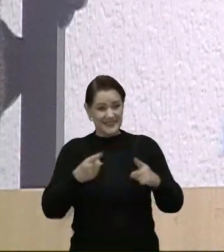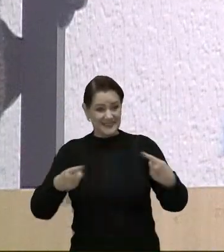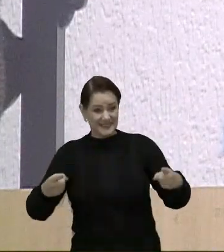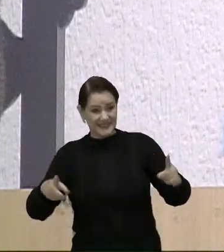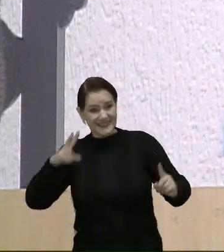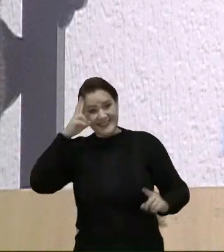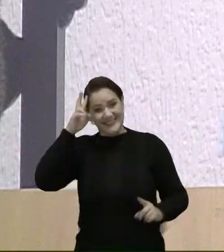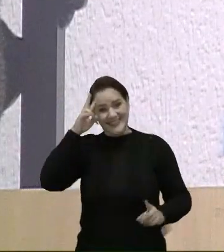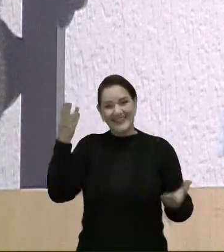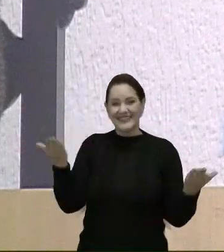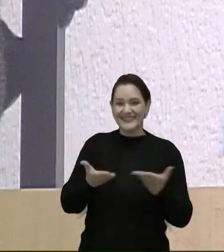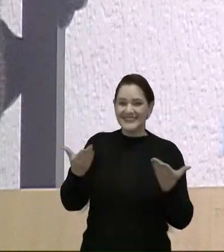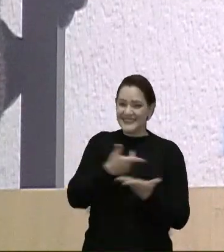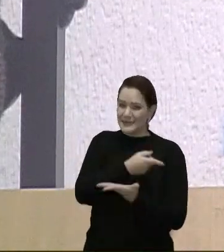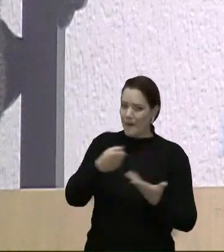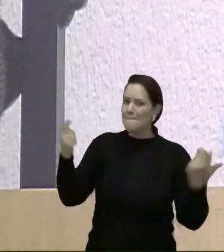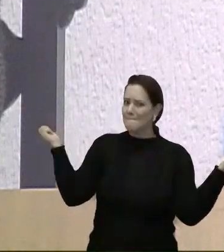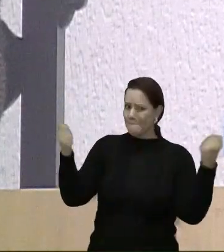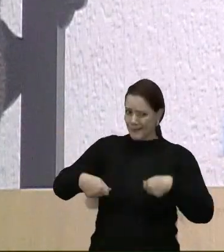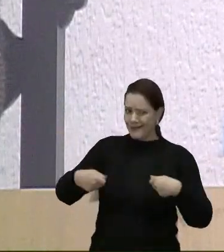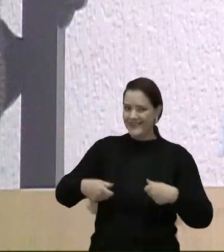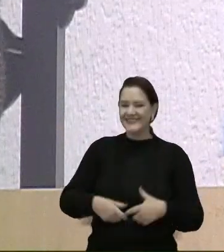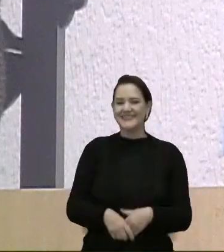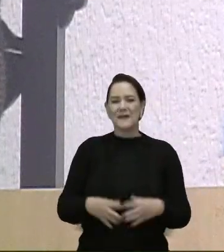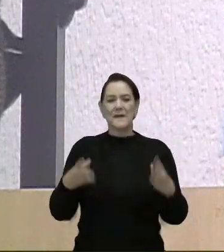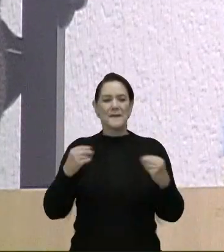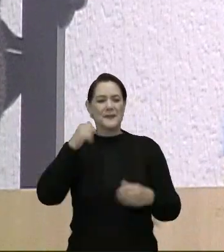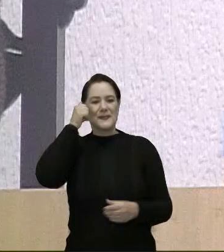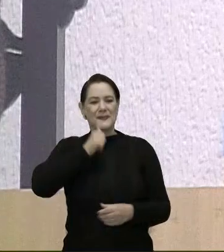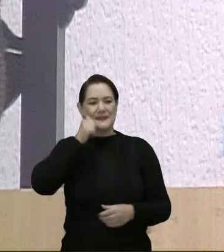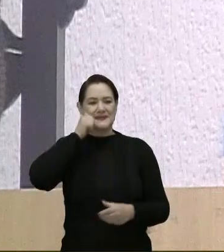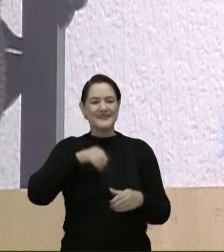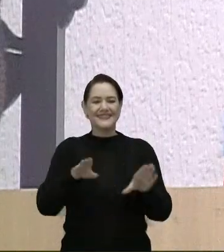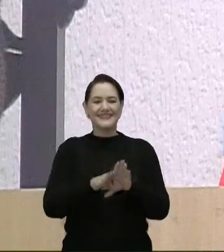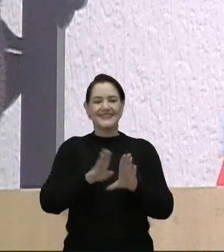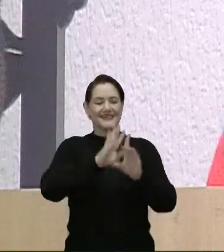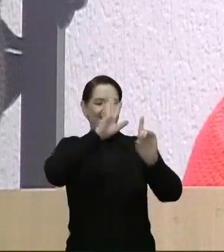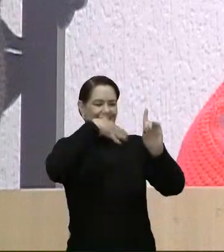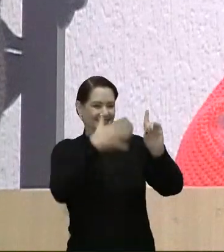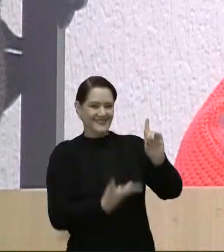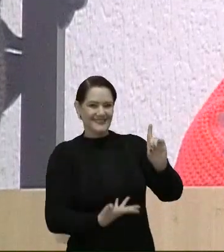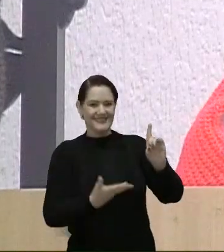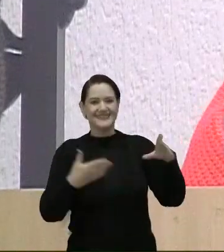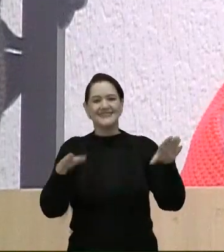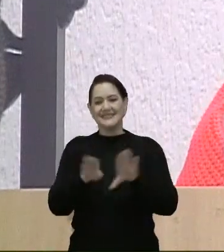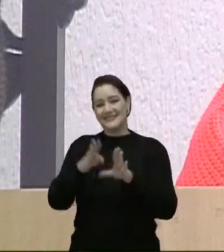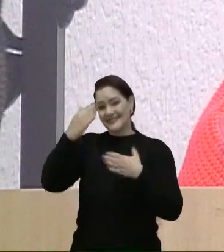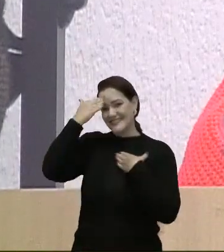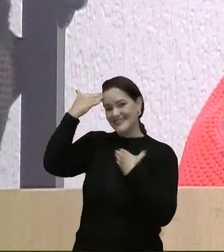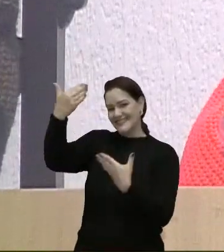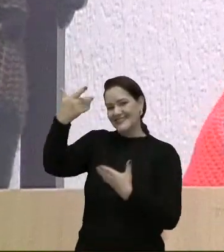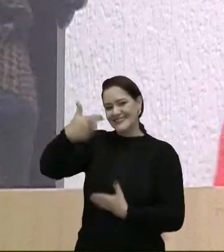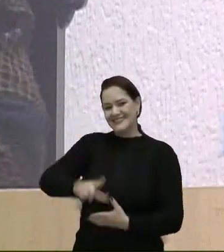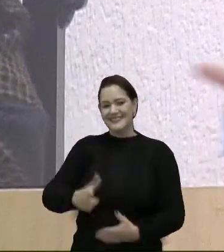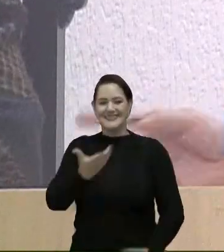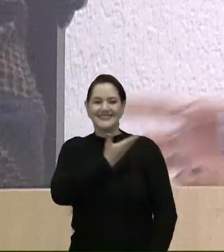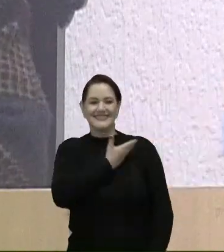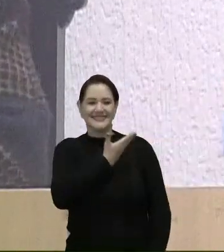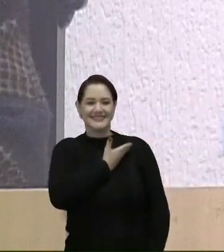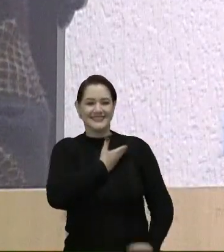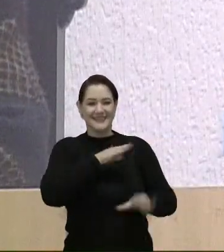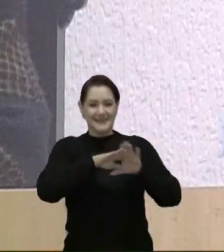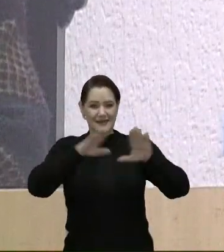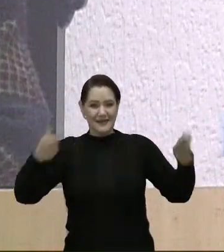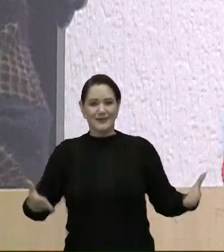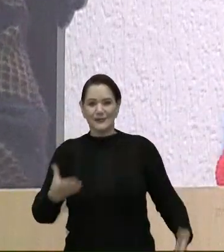lembrei agora, e que potência, né? Tantas mulheres também sendo homenageadas, por isso eu também agradeço mais uma vez meus colegas, senão essa mesa